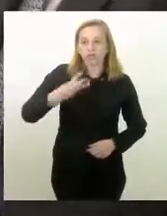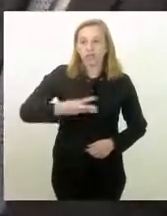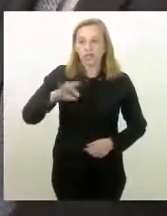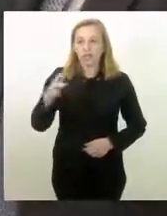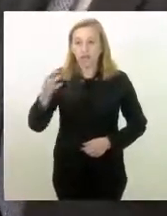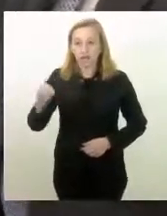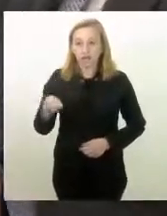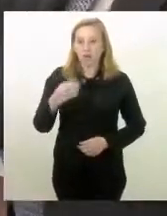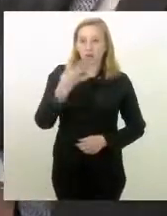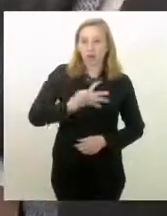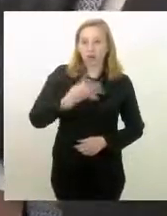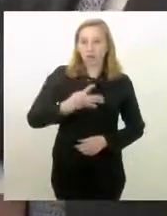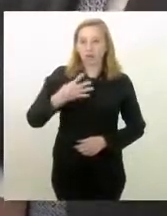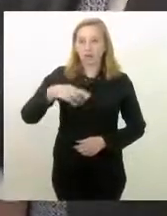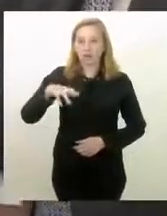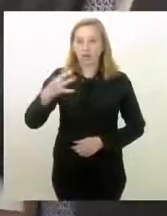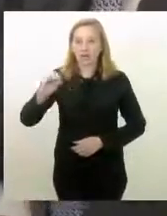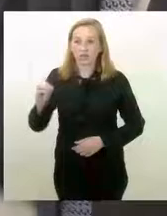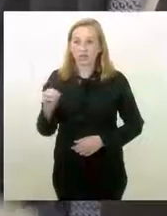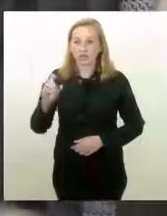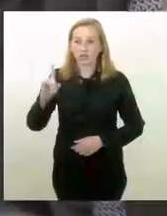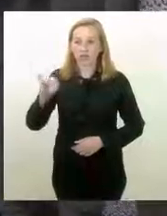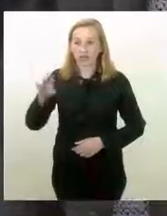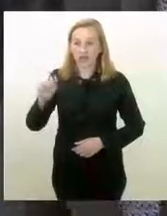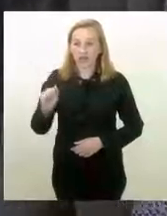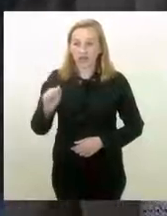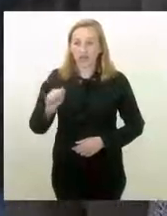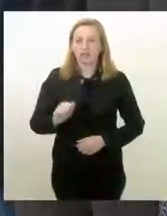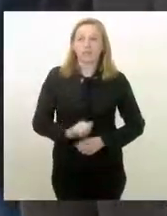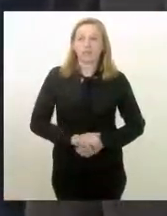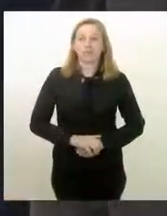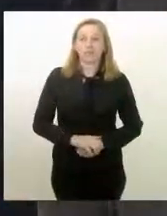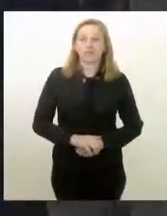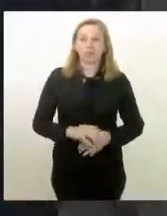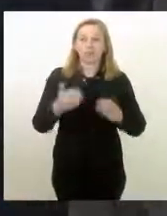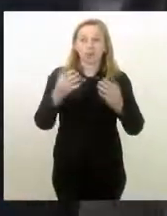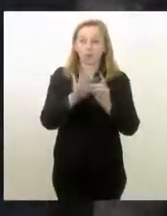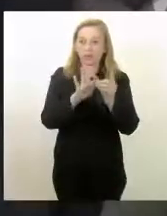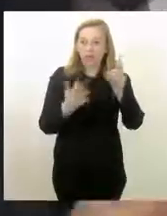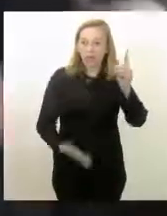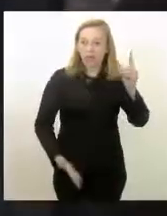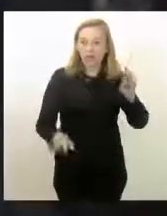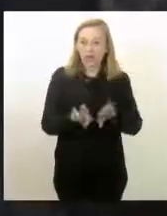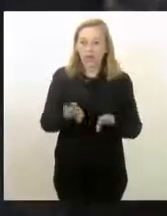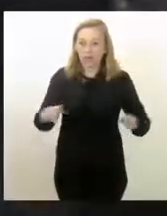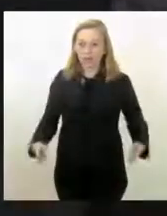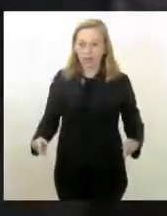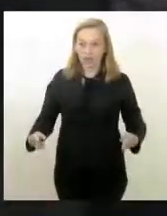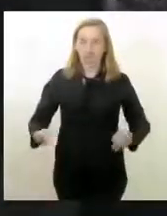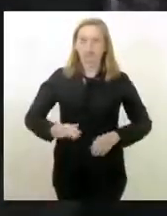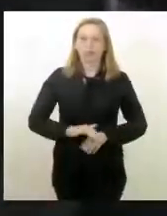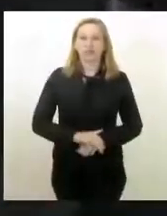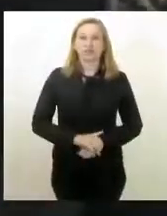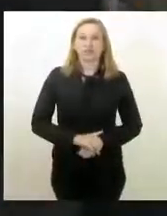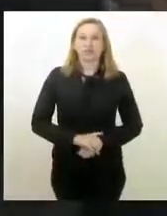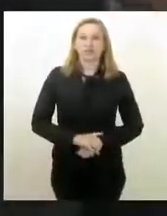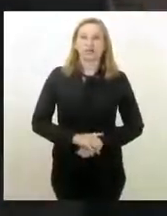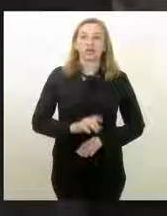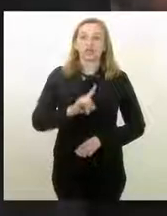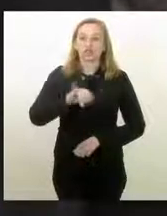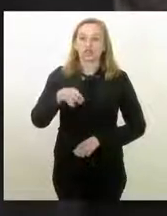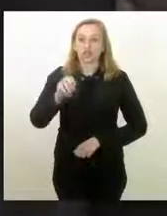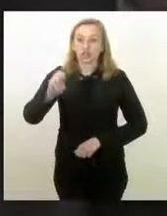Cozzolino. E quarto, Márcio Canella. Então, essa é uma homenagem à mesa e homenagem ao presidente Jorge